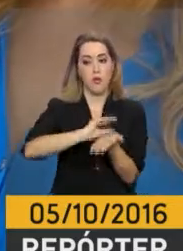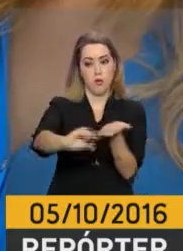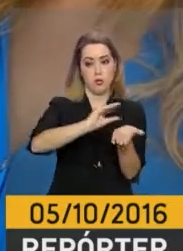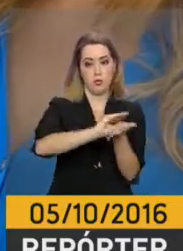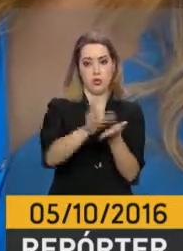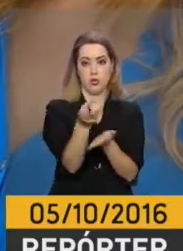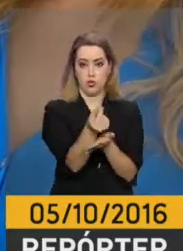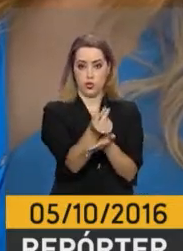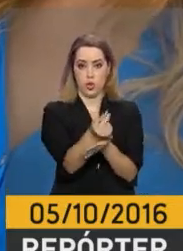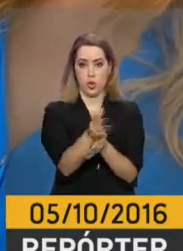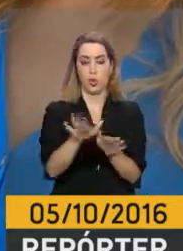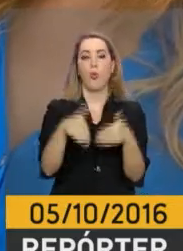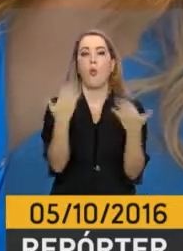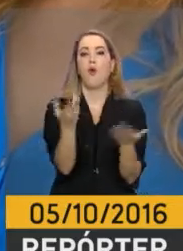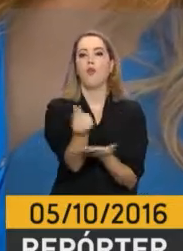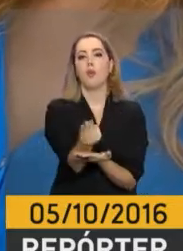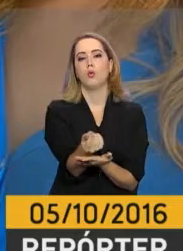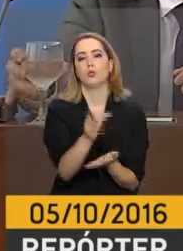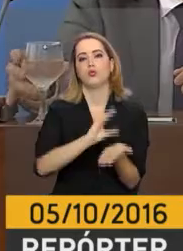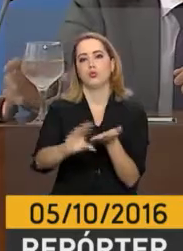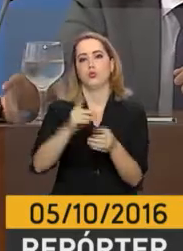quanto empregados